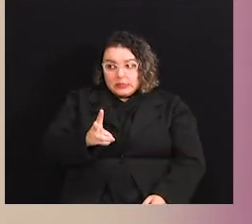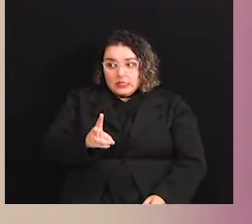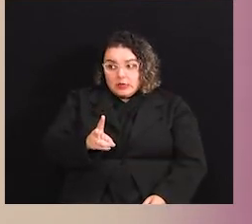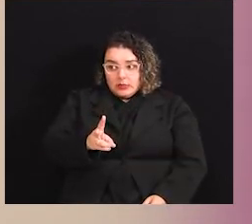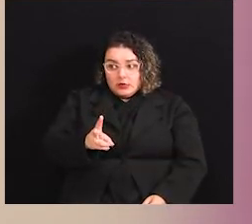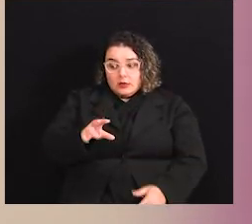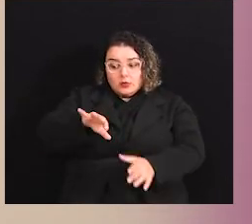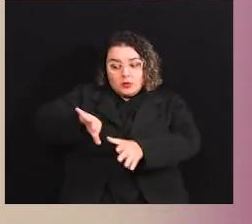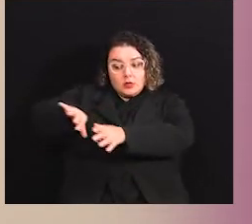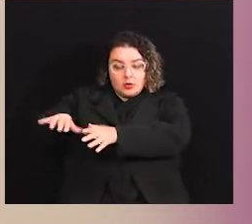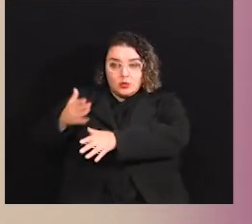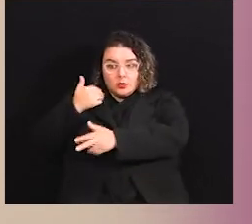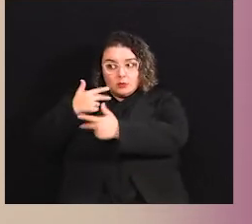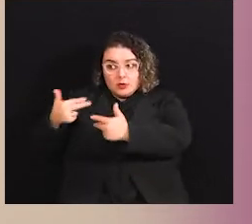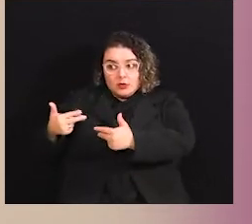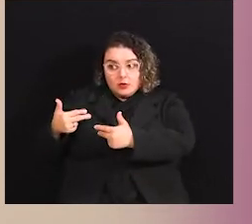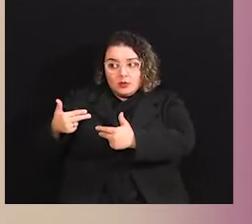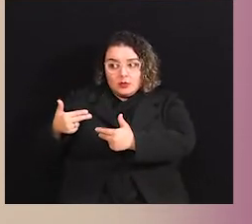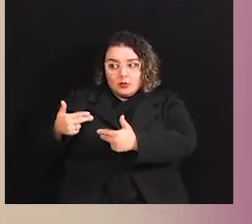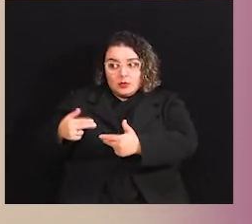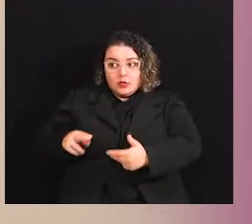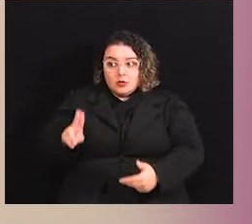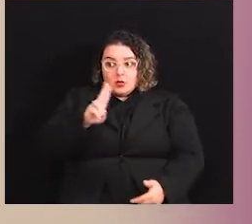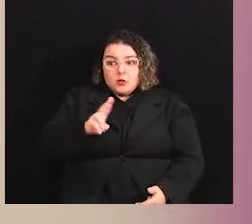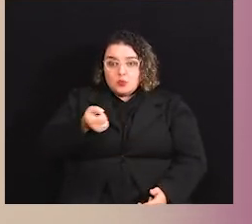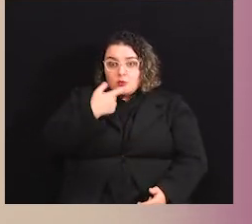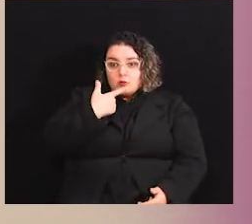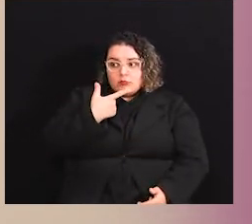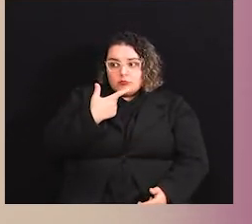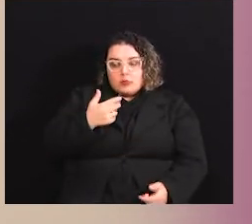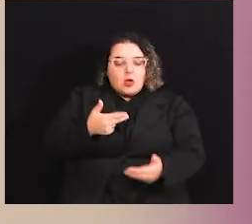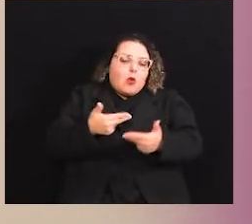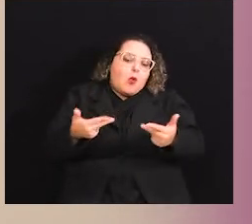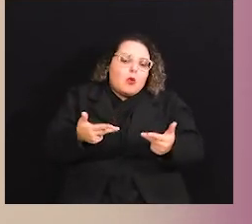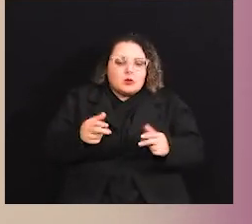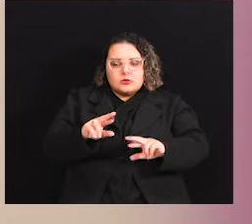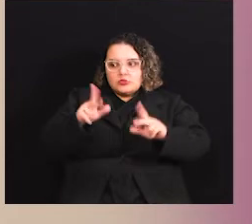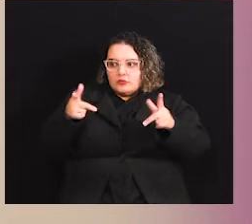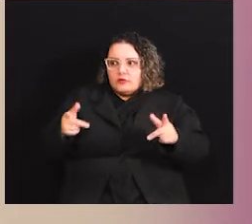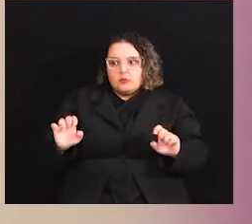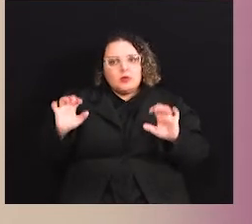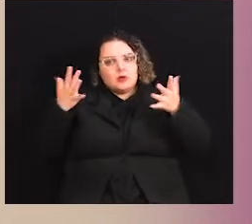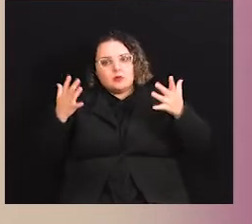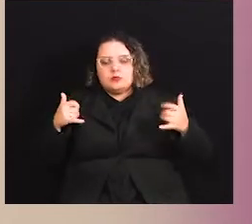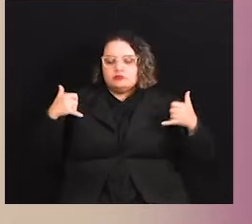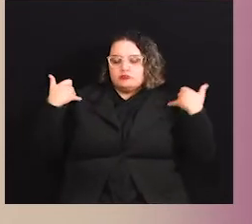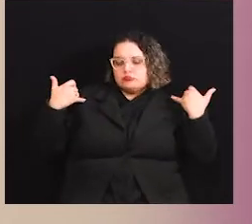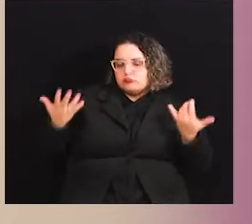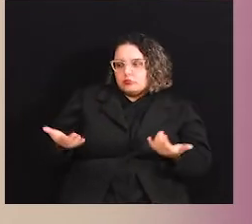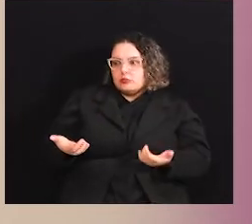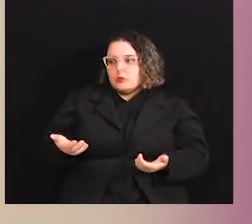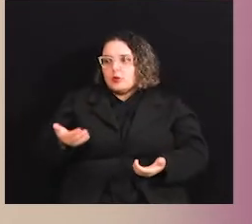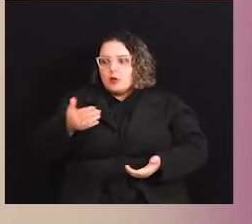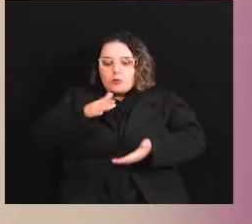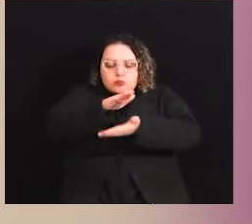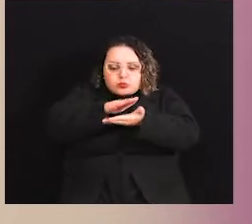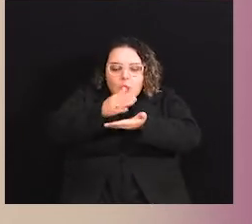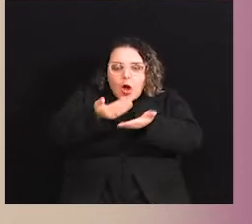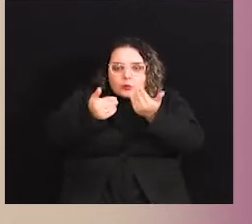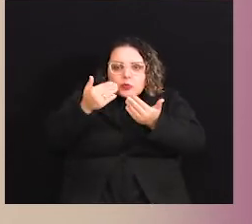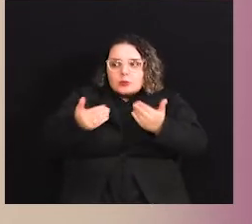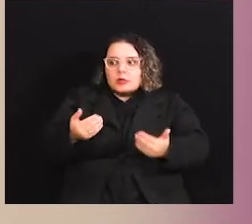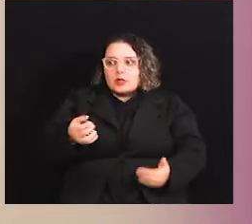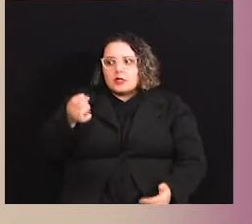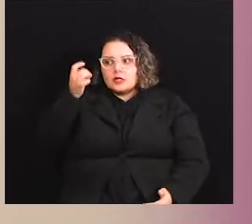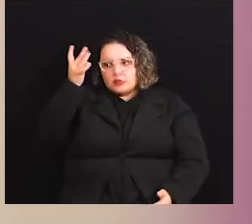para retirar os alimentos e a utilização da enzima em situações especiais. Então, vai numa festa, no aniversário, vai comer brigadeiro, porque é